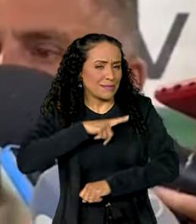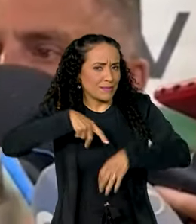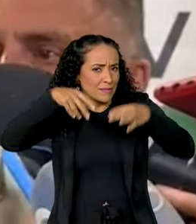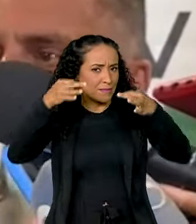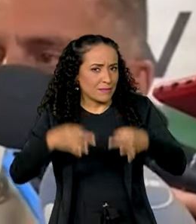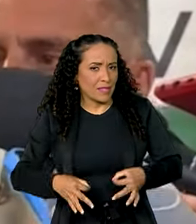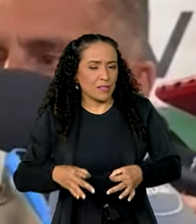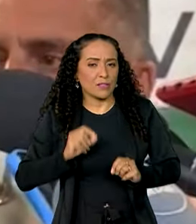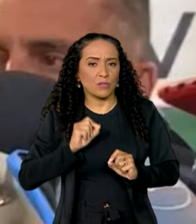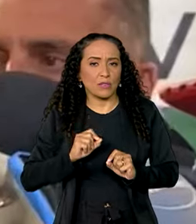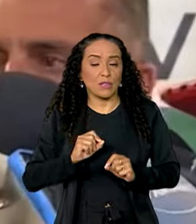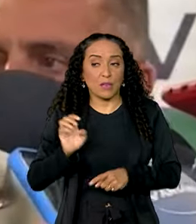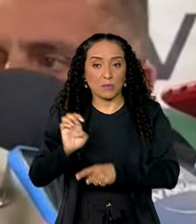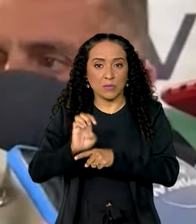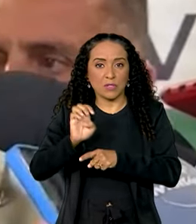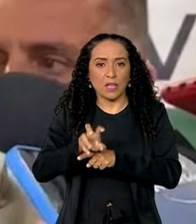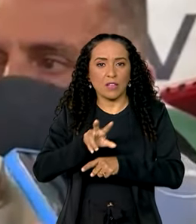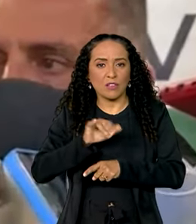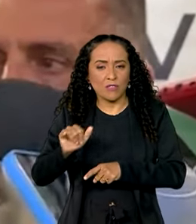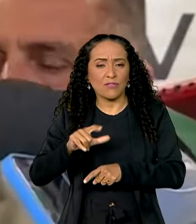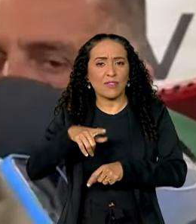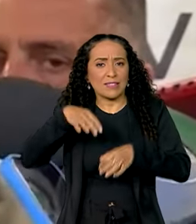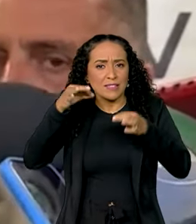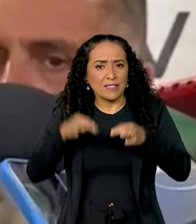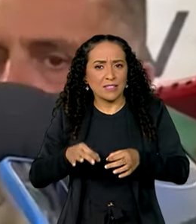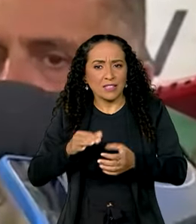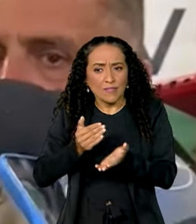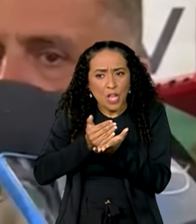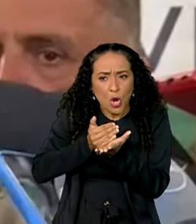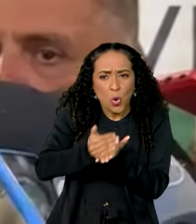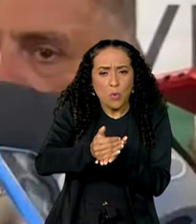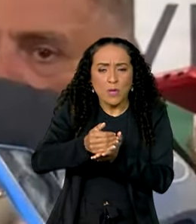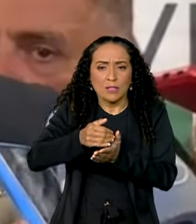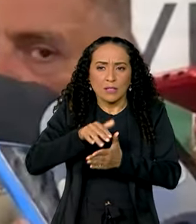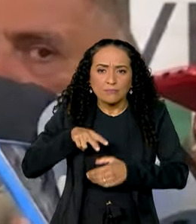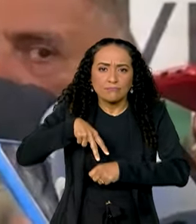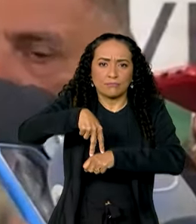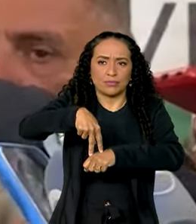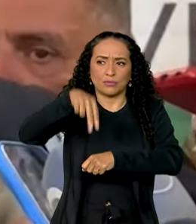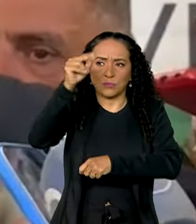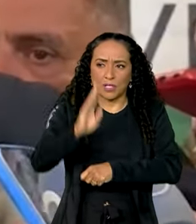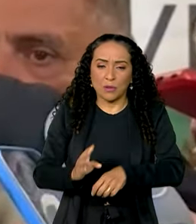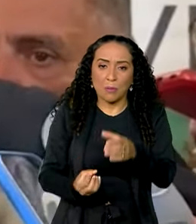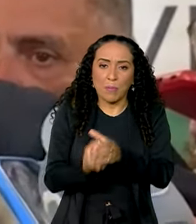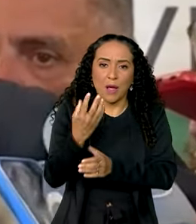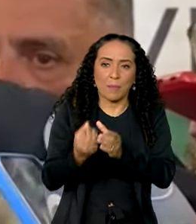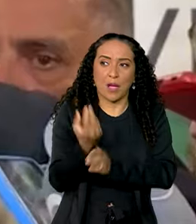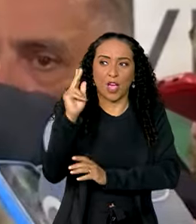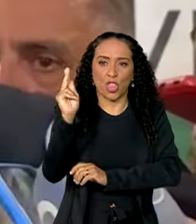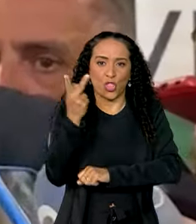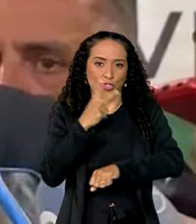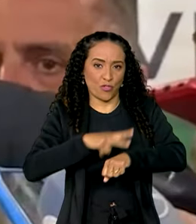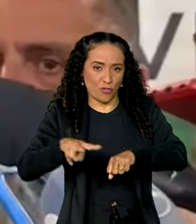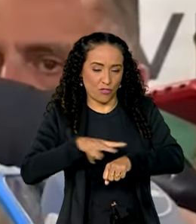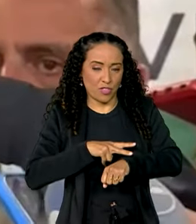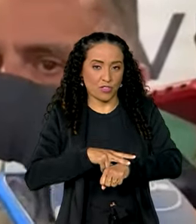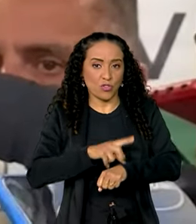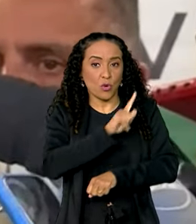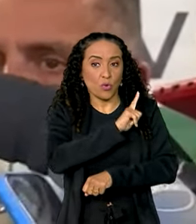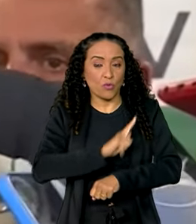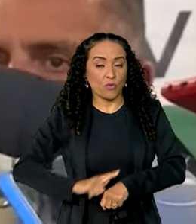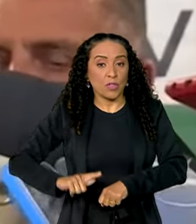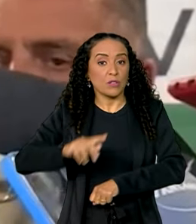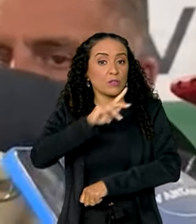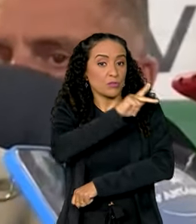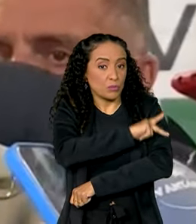absoluta é o estado que vai puxar a fila do Brasil para entrar na produção de hidrogênio verde o Governo do Estado do Piauí já tem um